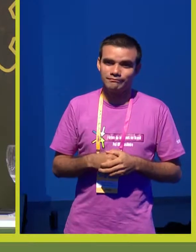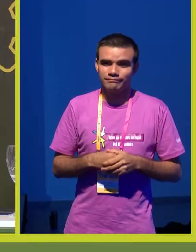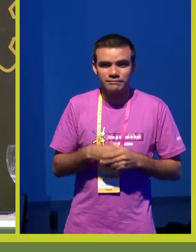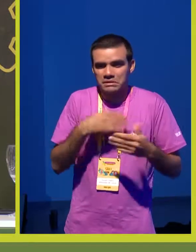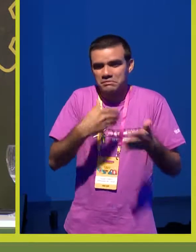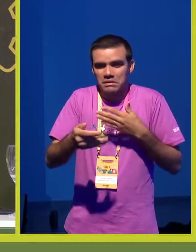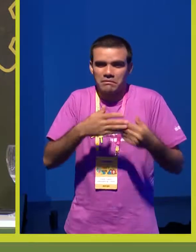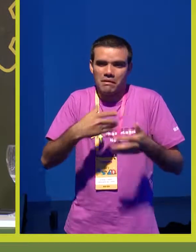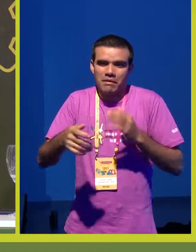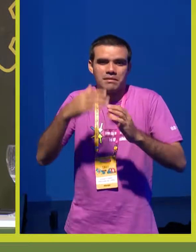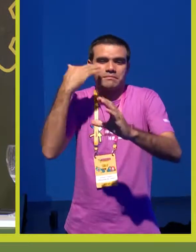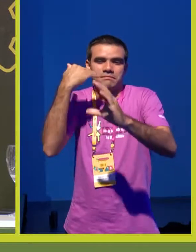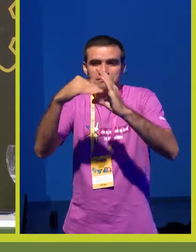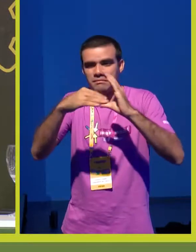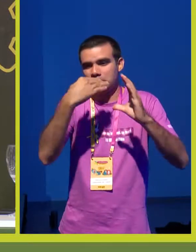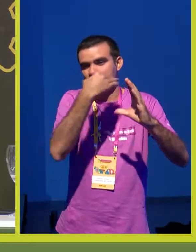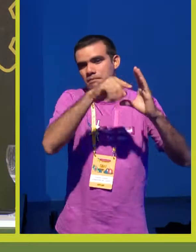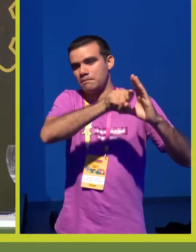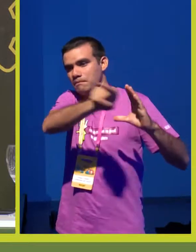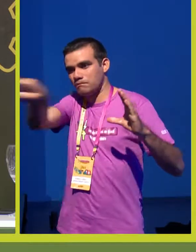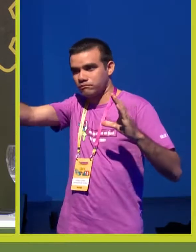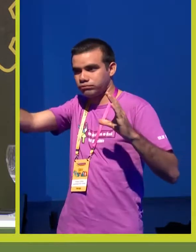você está mandando já para o ator malicioso.